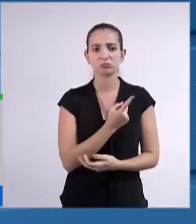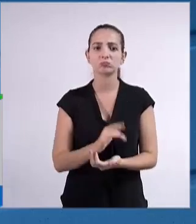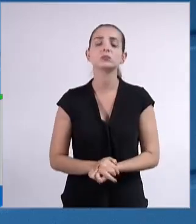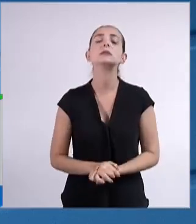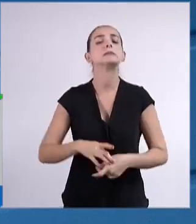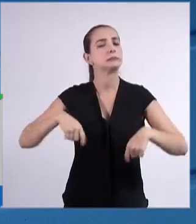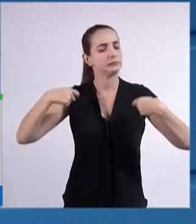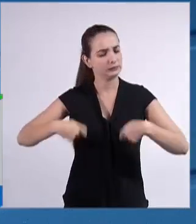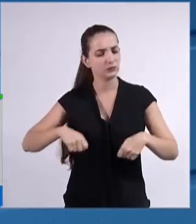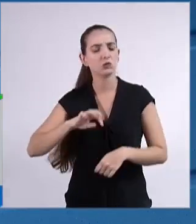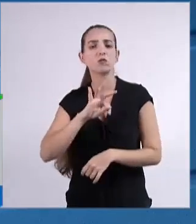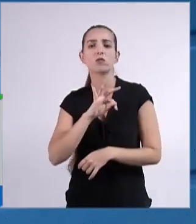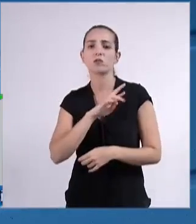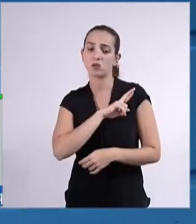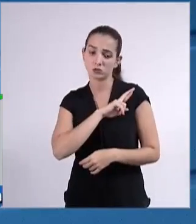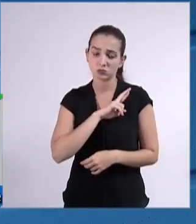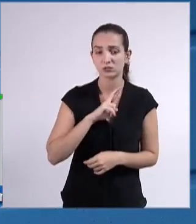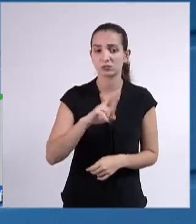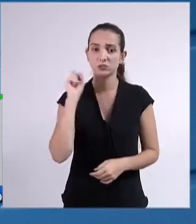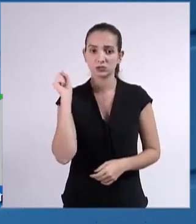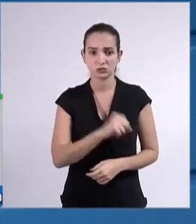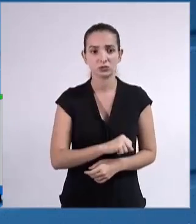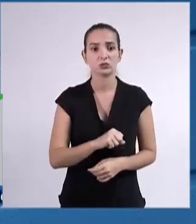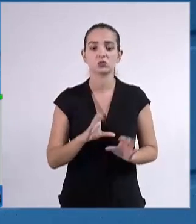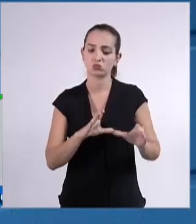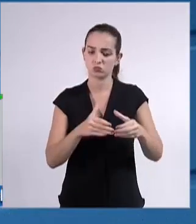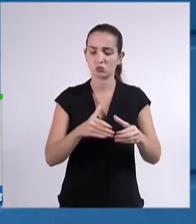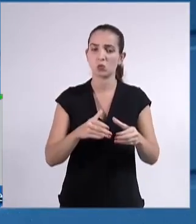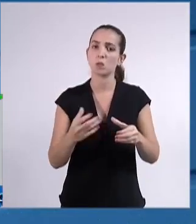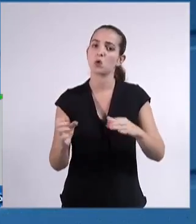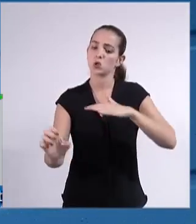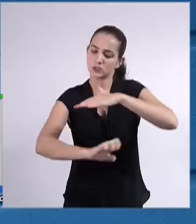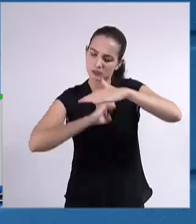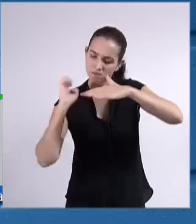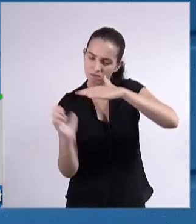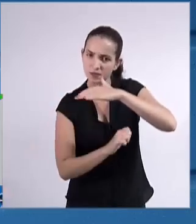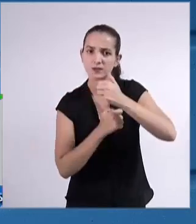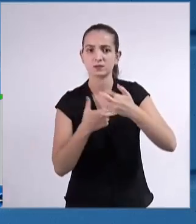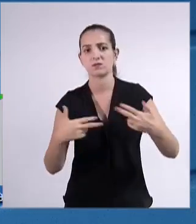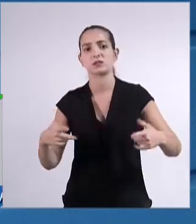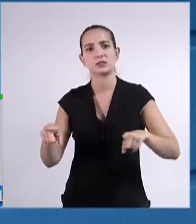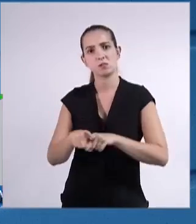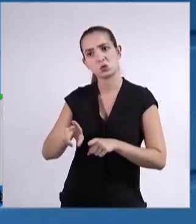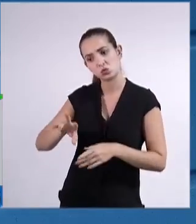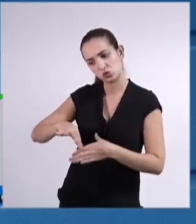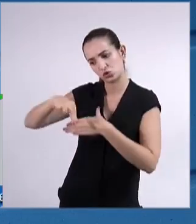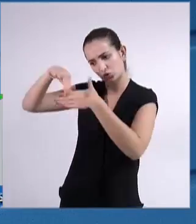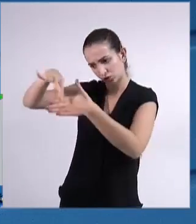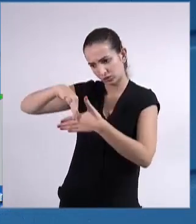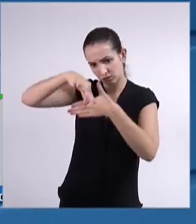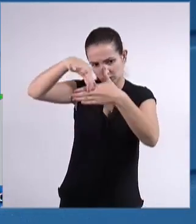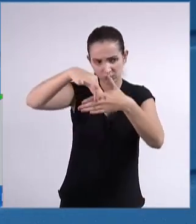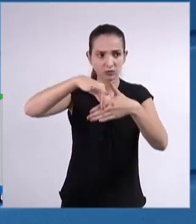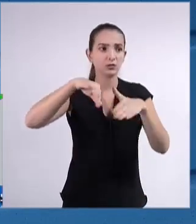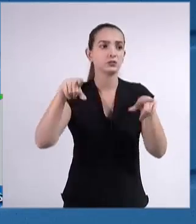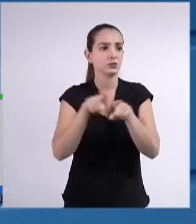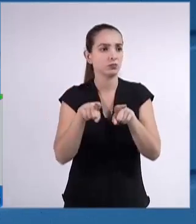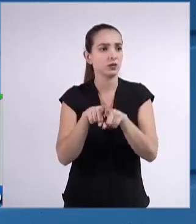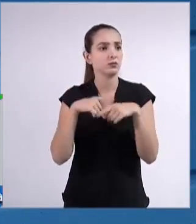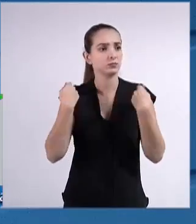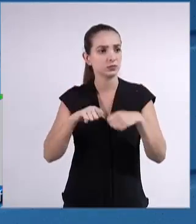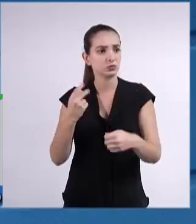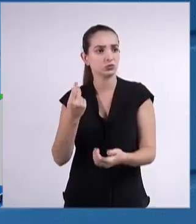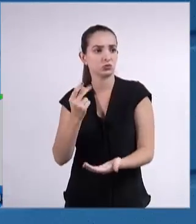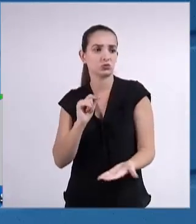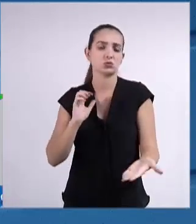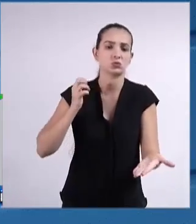ser responsabilidade da classe empresarial, dos dirigentes, tem que ter incentivo, tem que